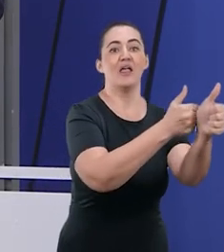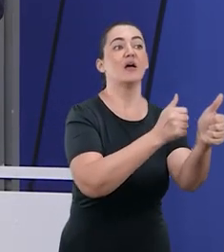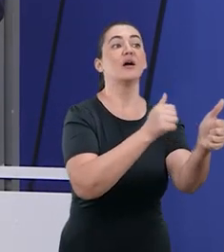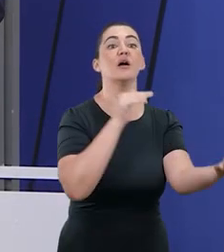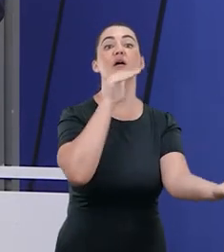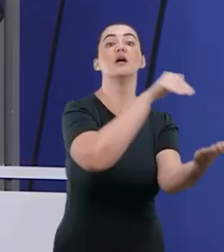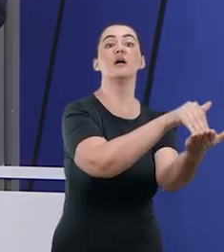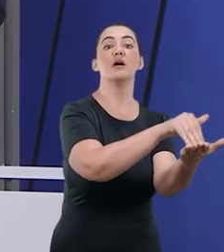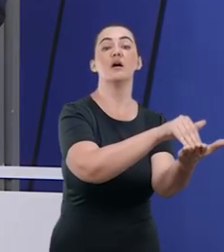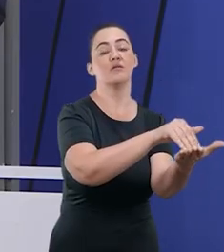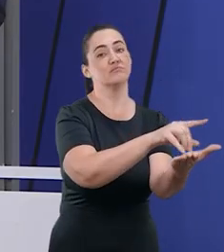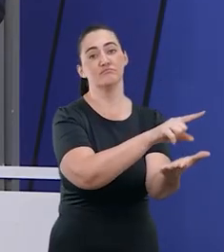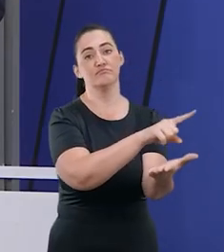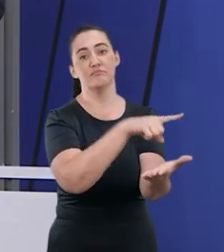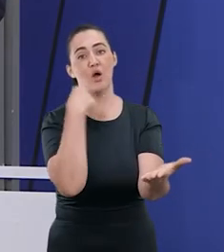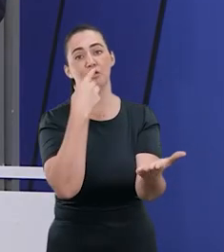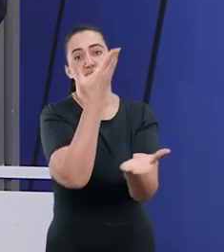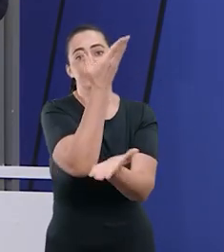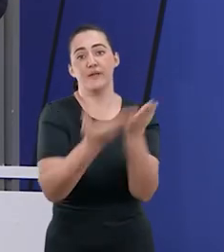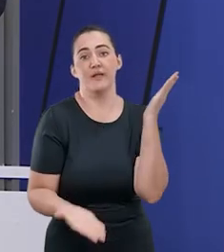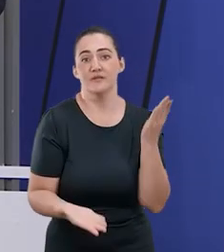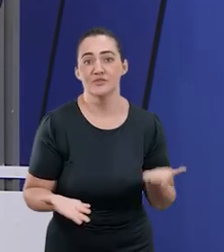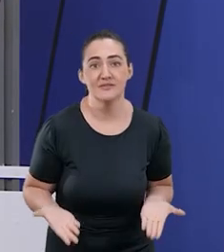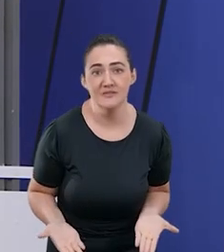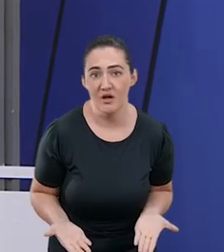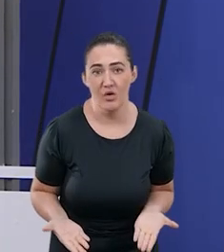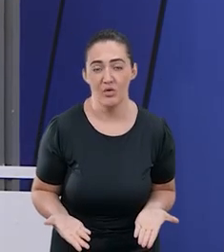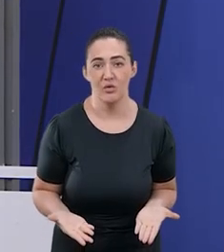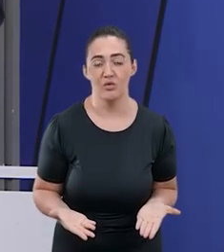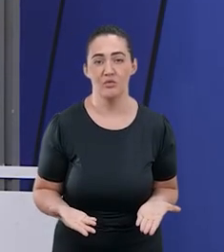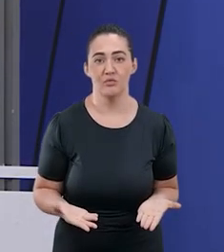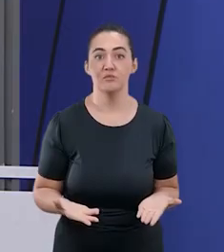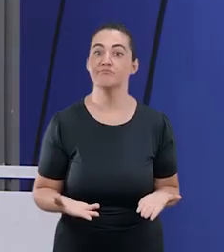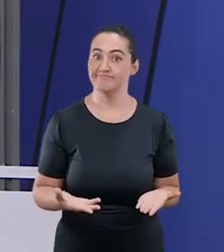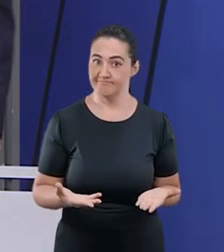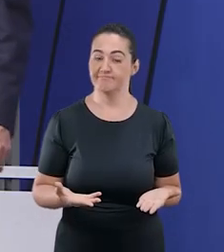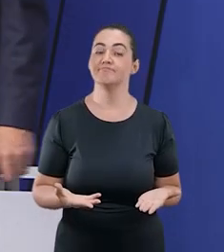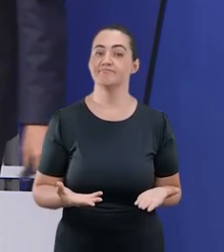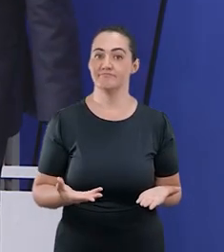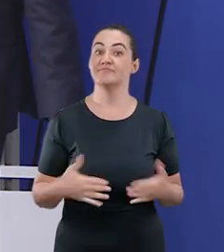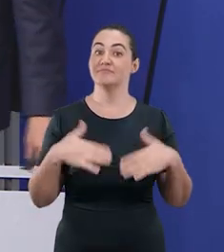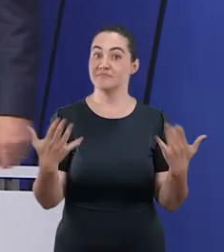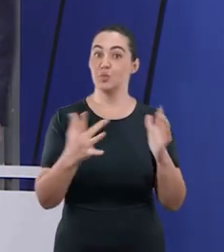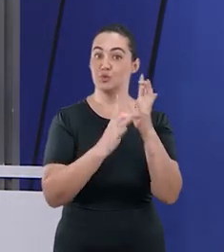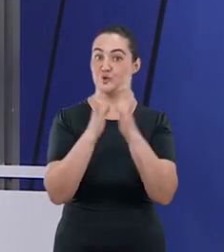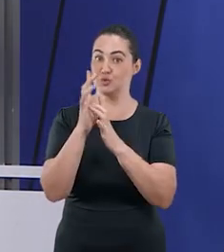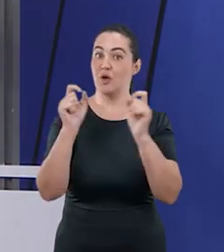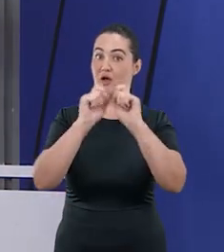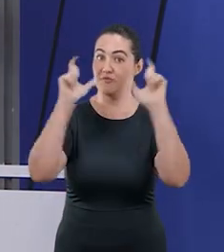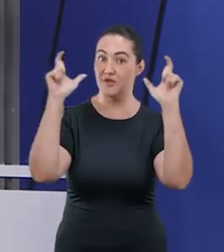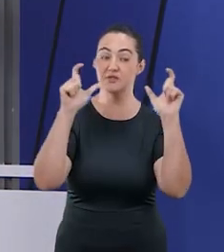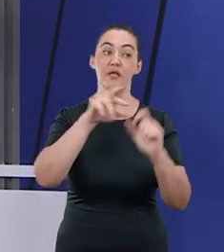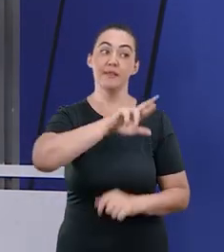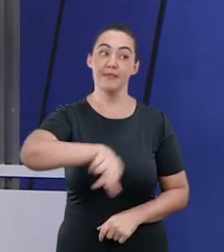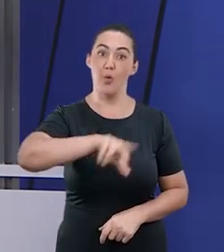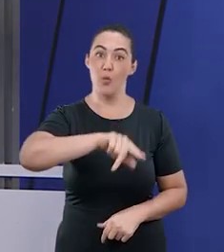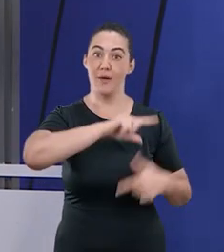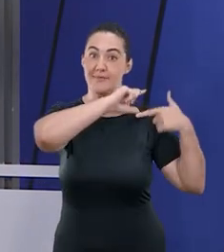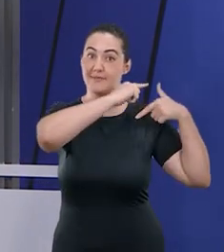você chegar num lugar onde você não deveria estar, nem deveria ir. Então, o que Jesus está advertindo aqui não é